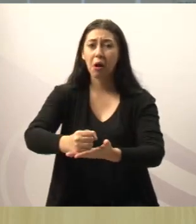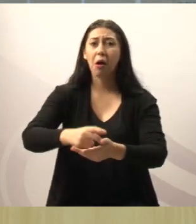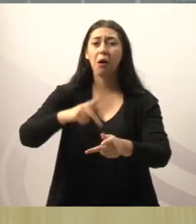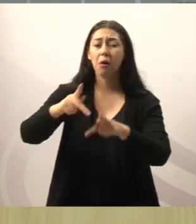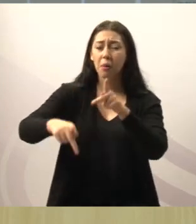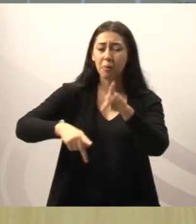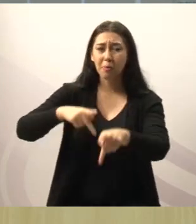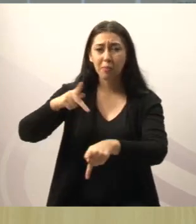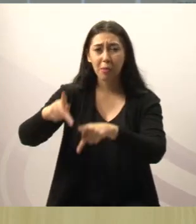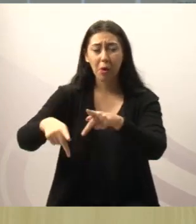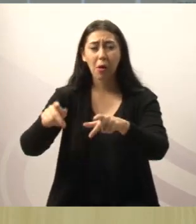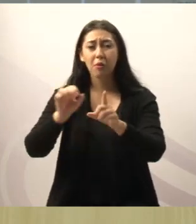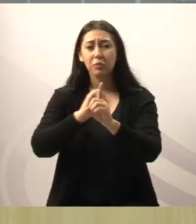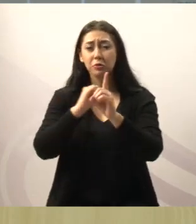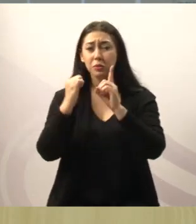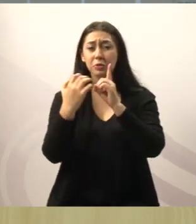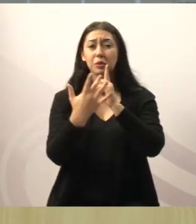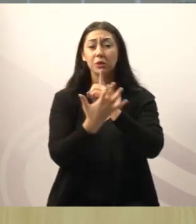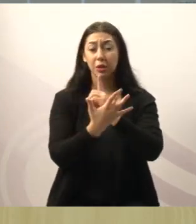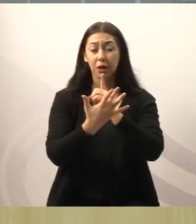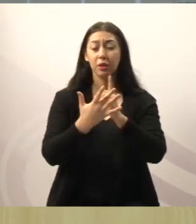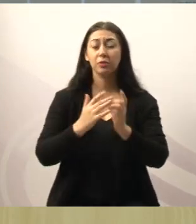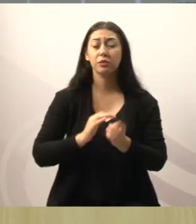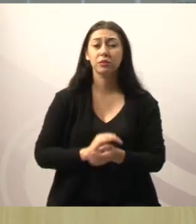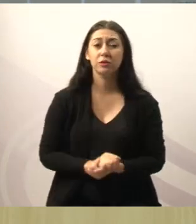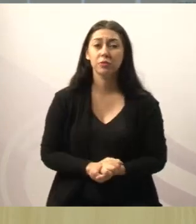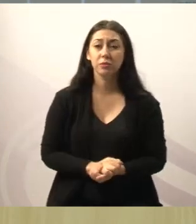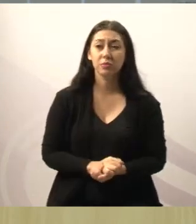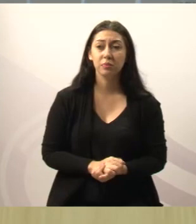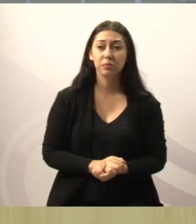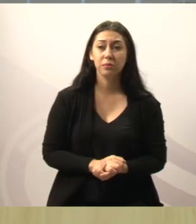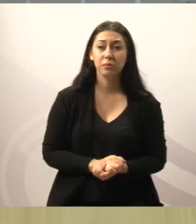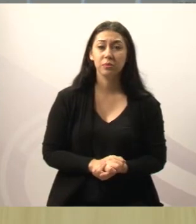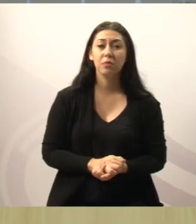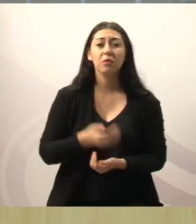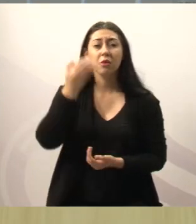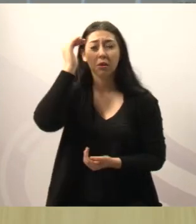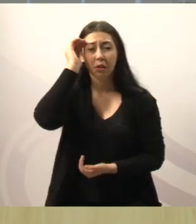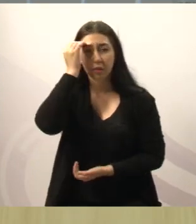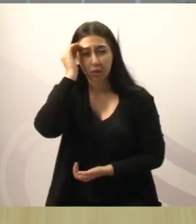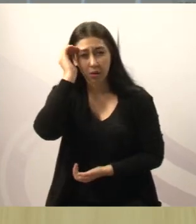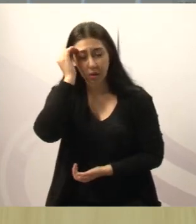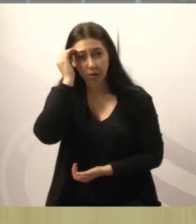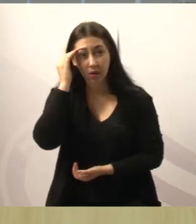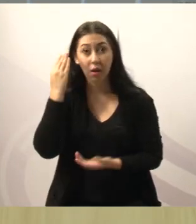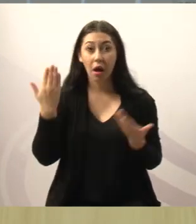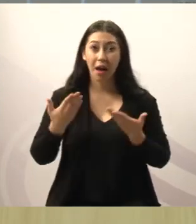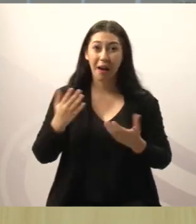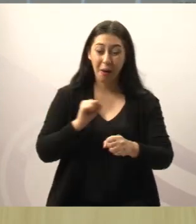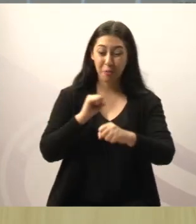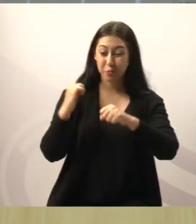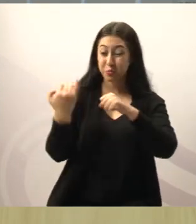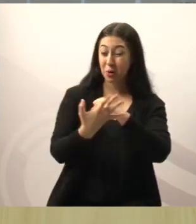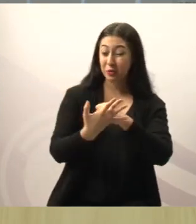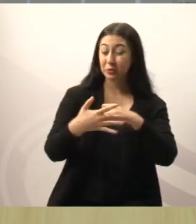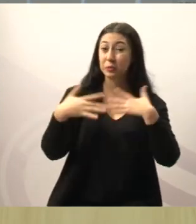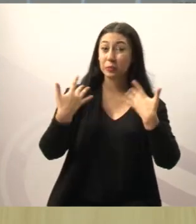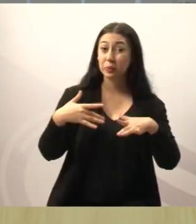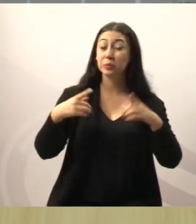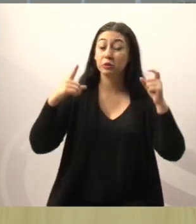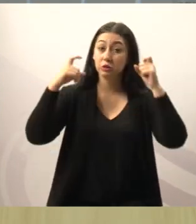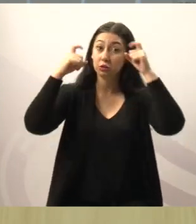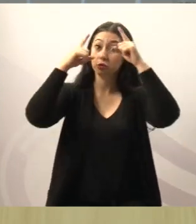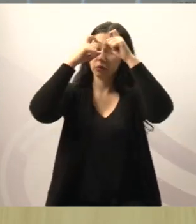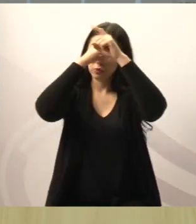da sociedade brasileira, considerando o entendimento de todos da gravidade da pandemia da